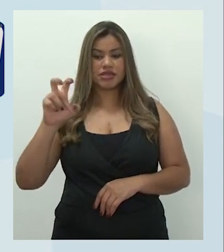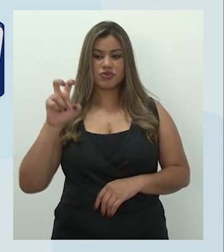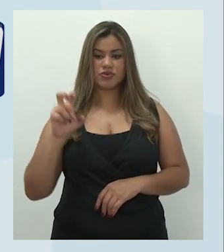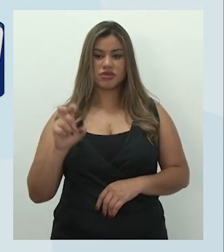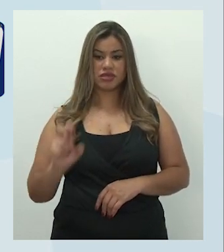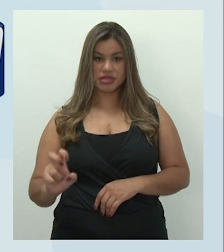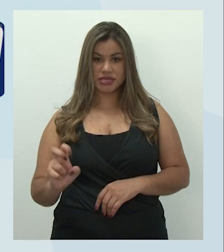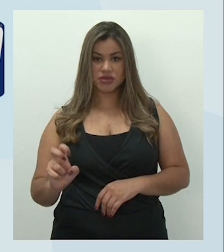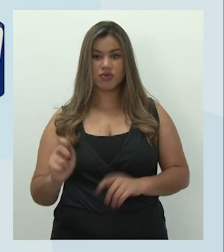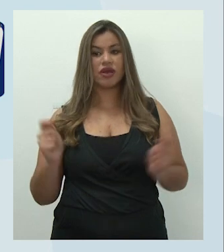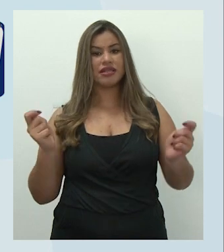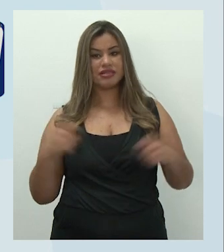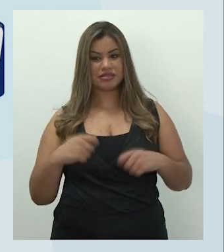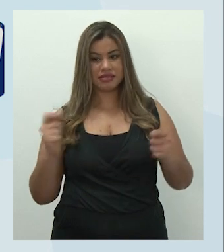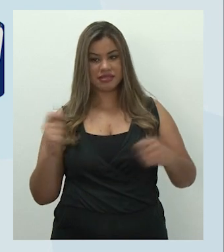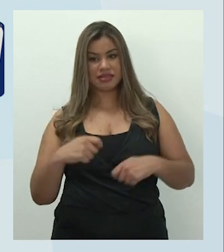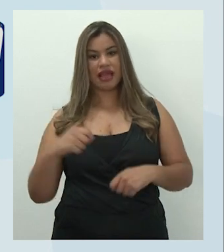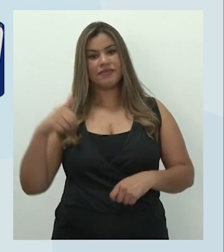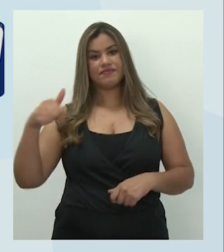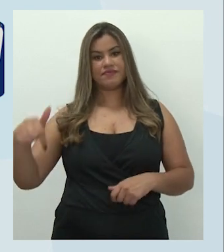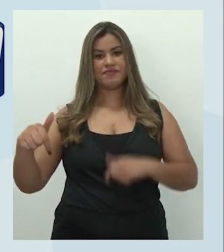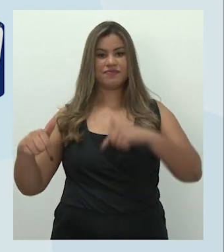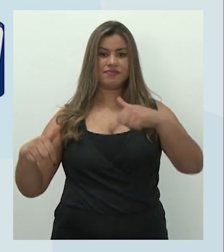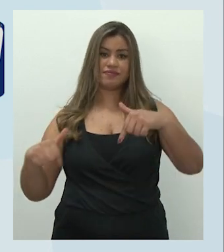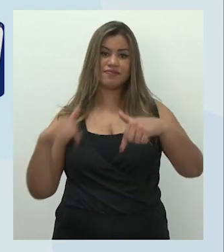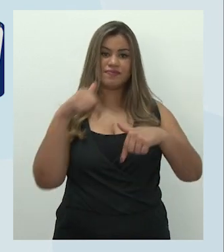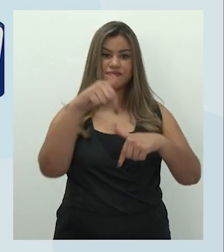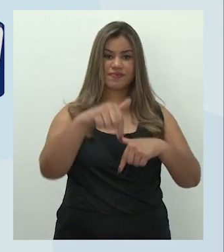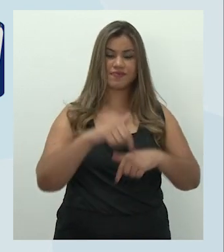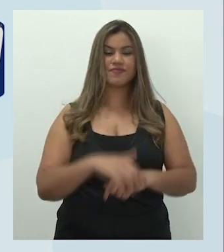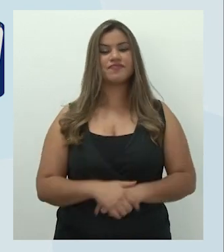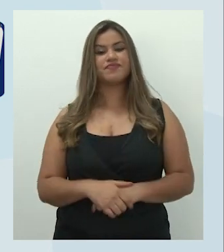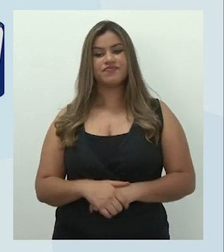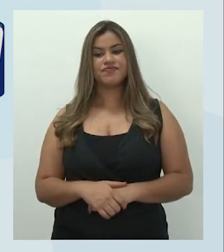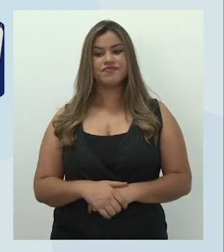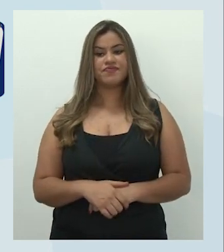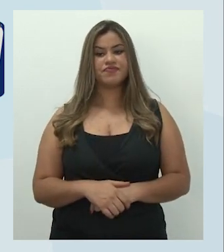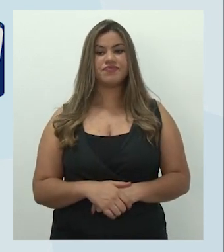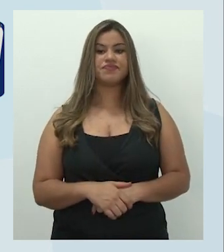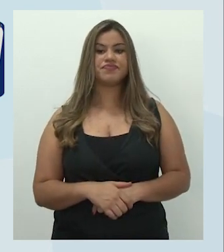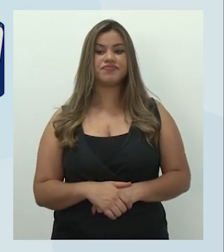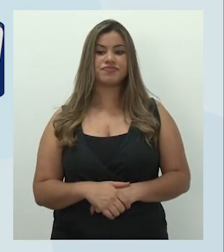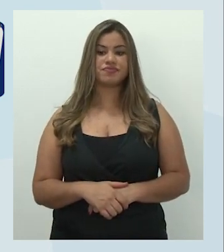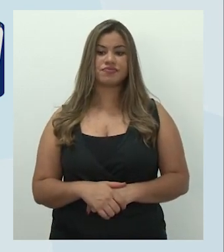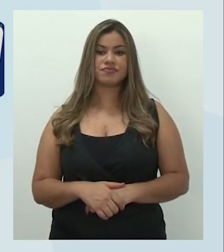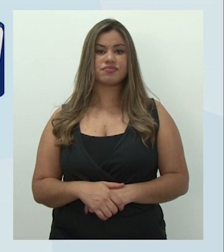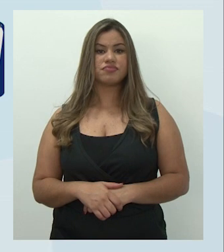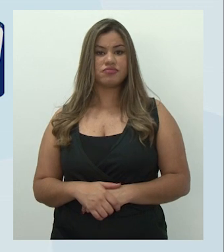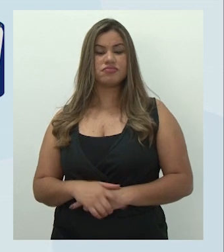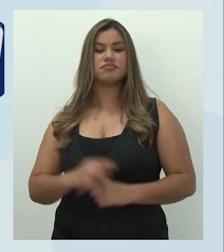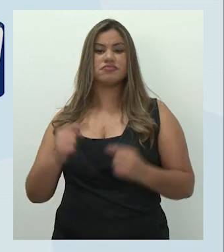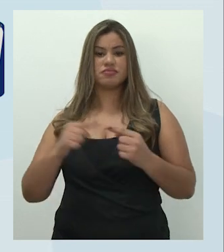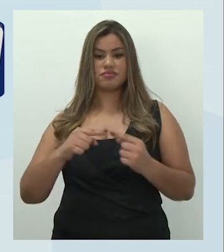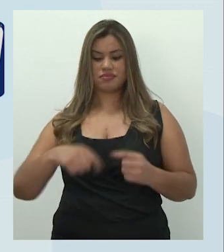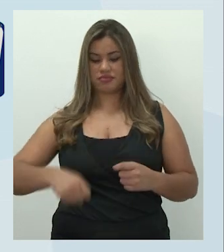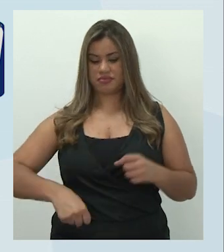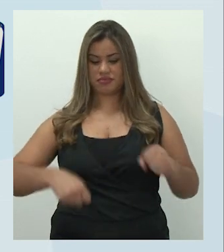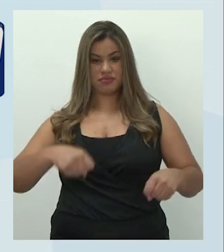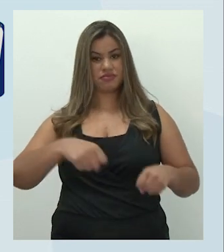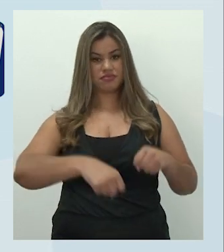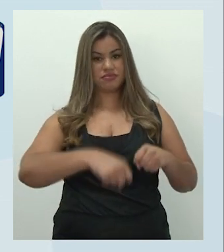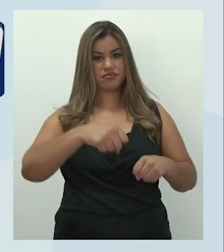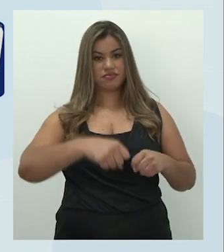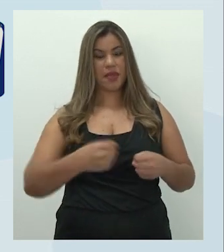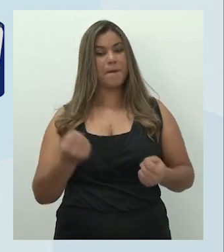2 para cada uma, que elas ficam com um total de 7 latas. Então, contemplei tanto a quantidade de latas, a quantidade